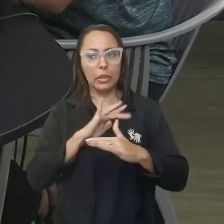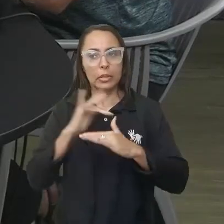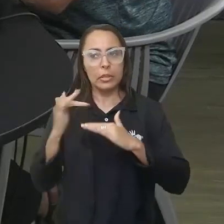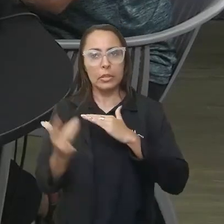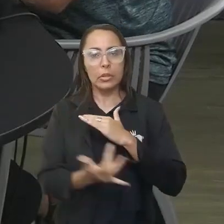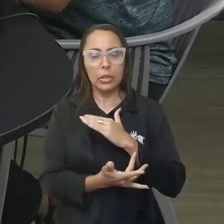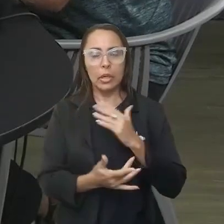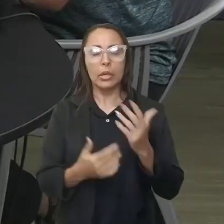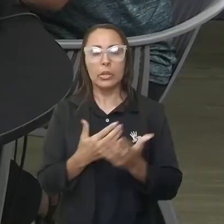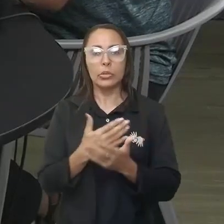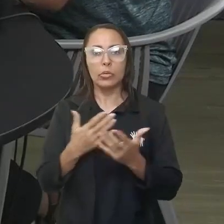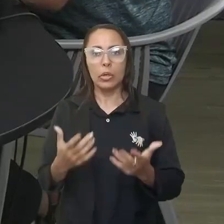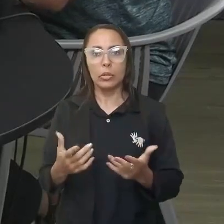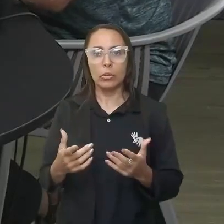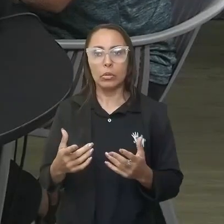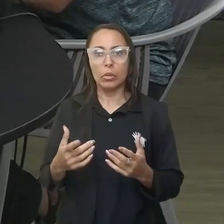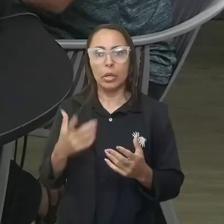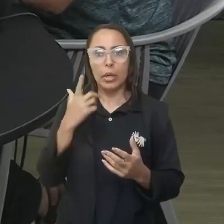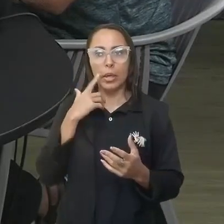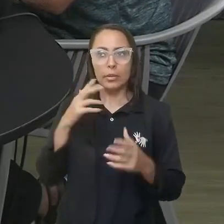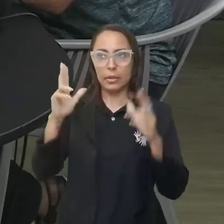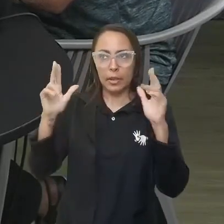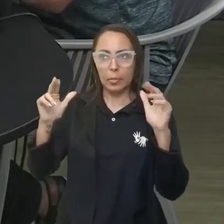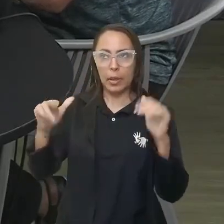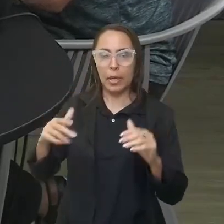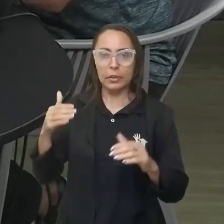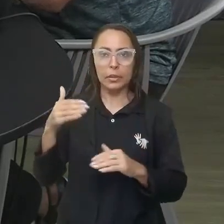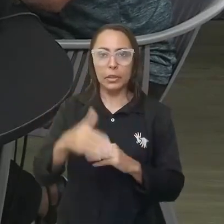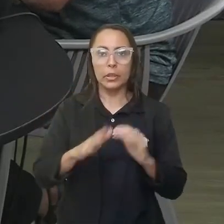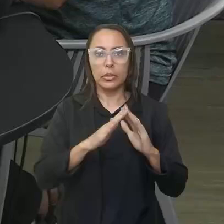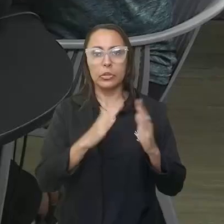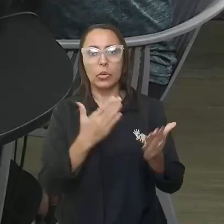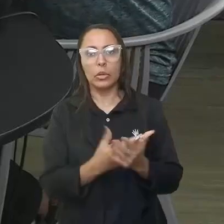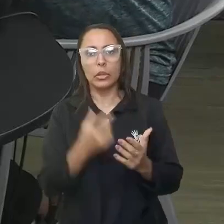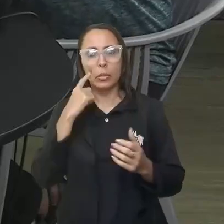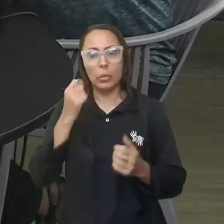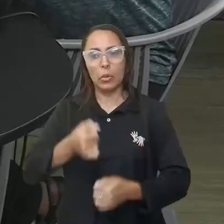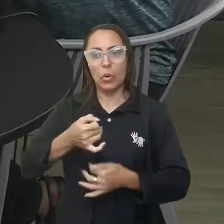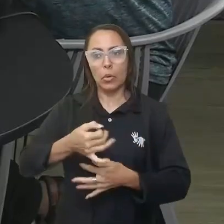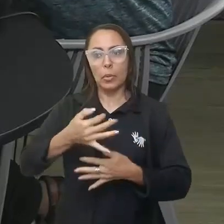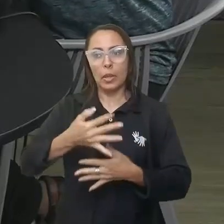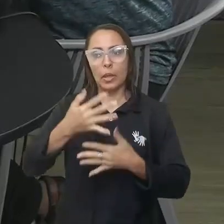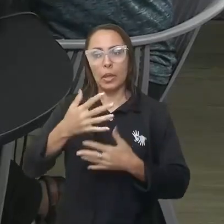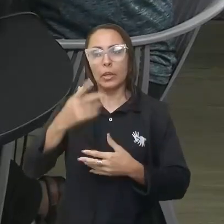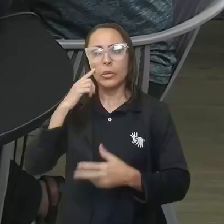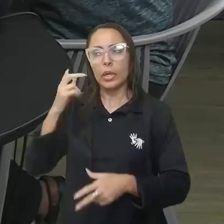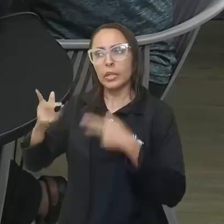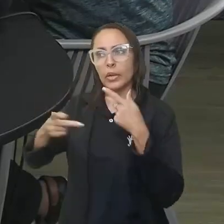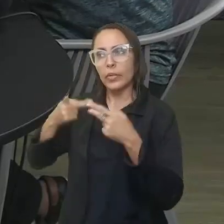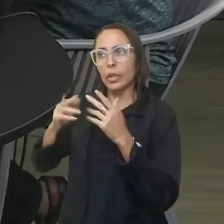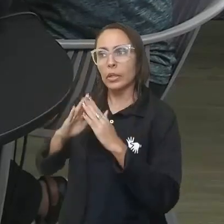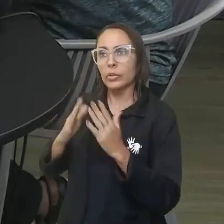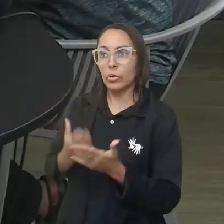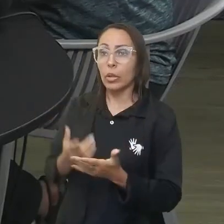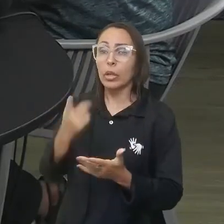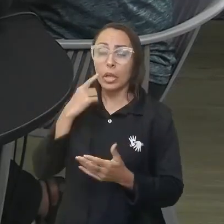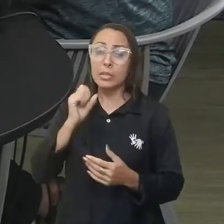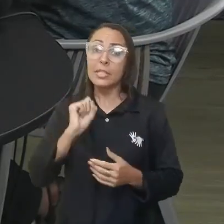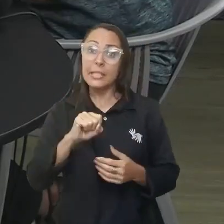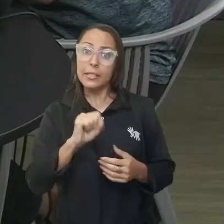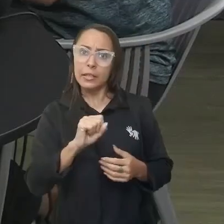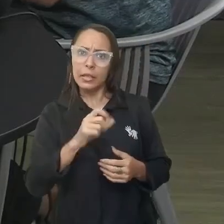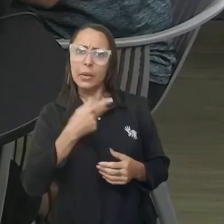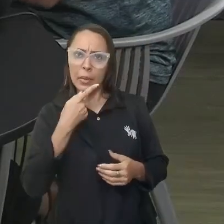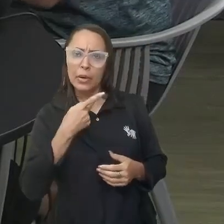qualquer tipo, sobre essa temática dentro da escola, o que chove de comentário não tem que estar falando sobre isso na escola. A gente está aqui para dizer que é para falar